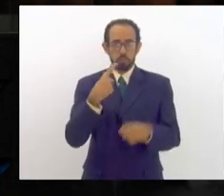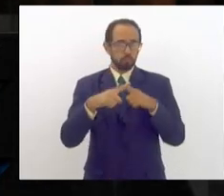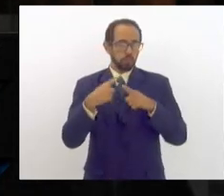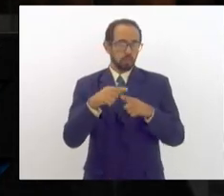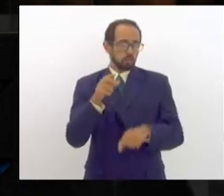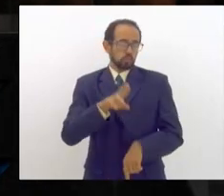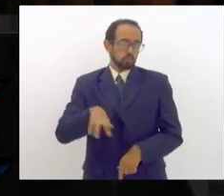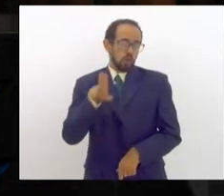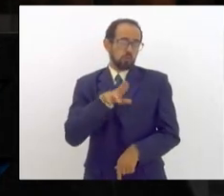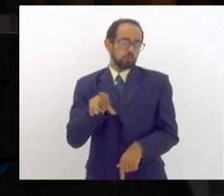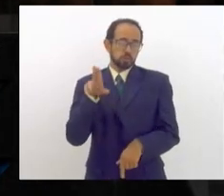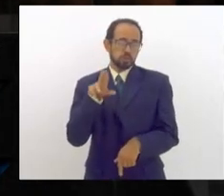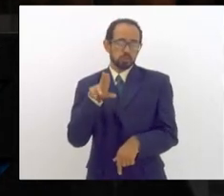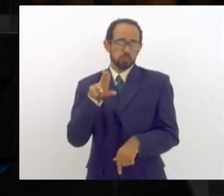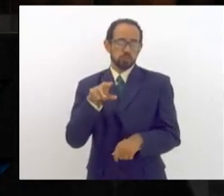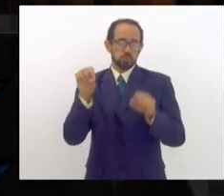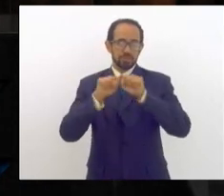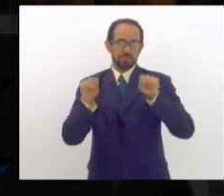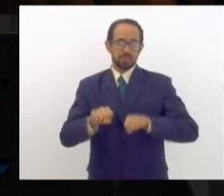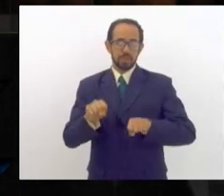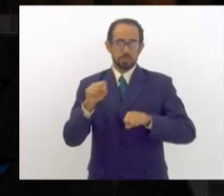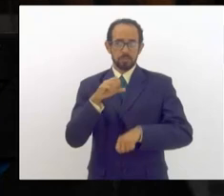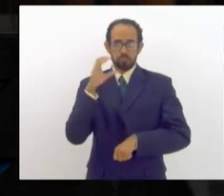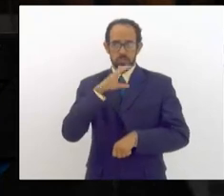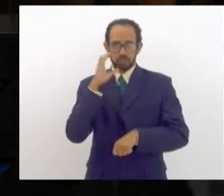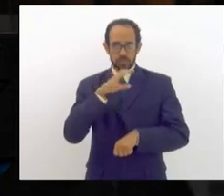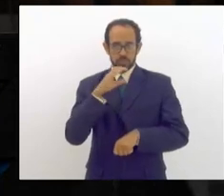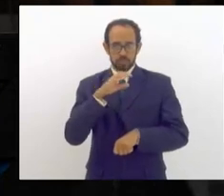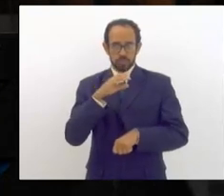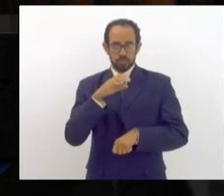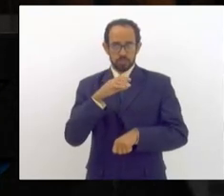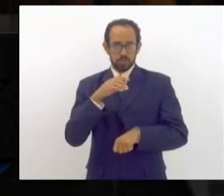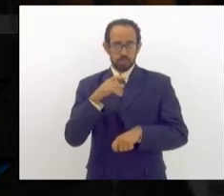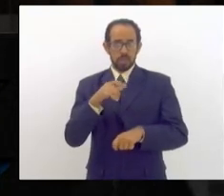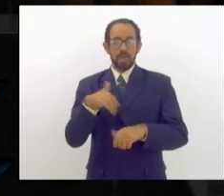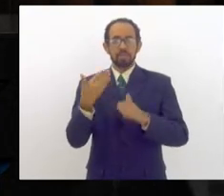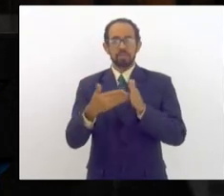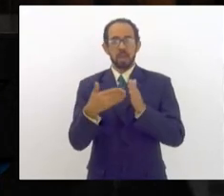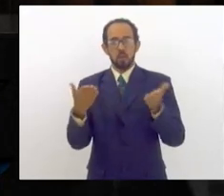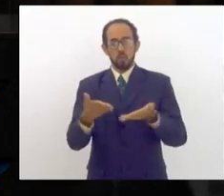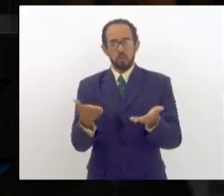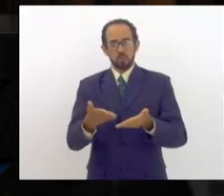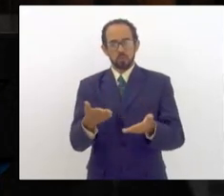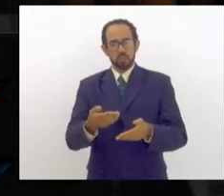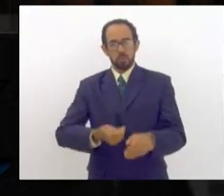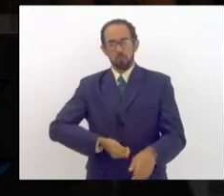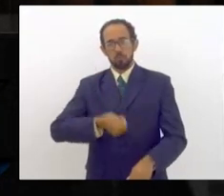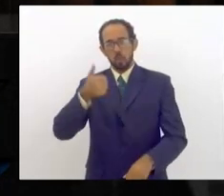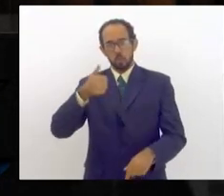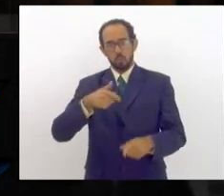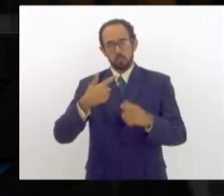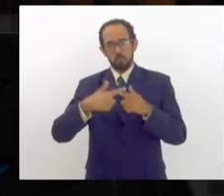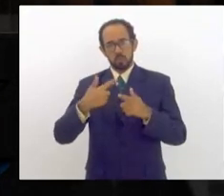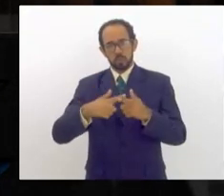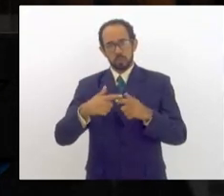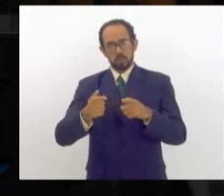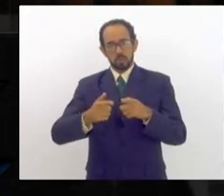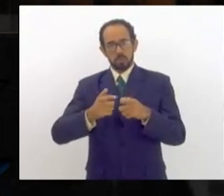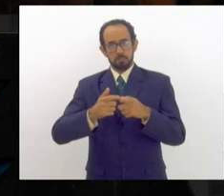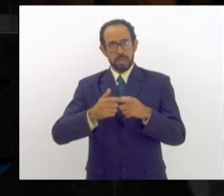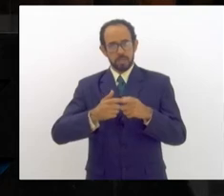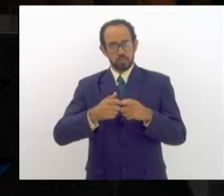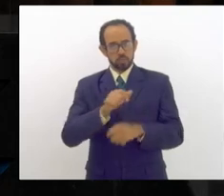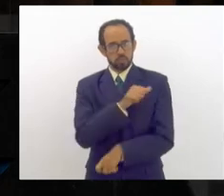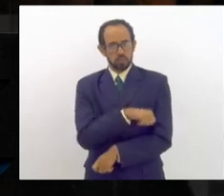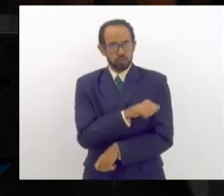de emergência que ainda ainda é precário porque normalmente colocam médicos e enfermeiras mais novos